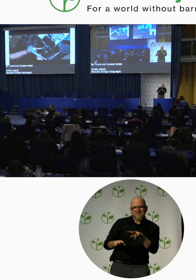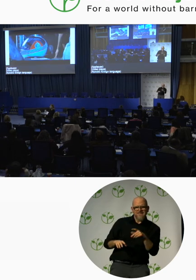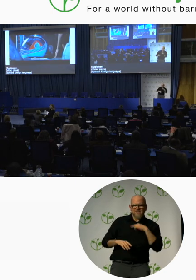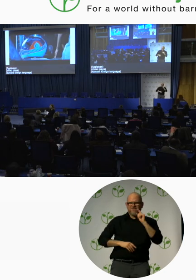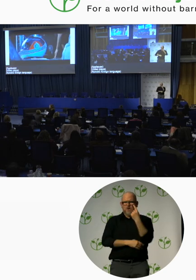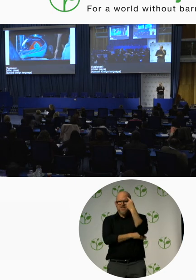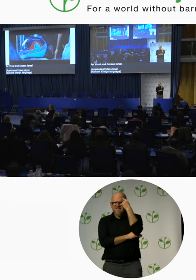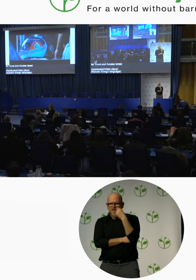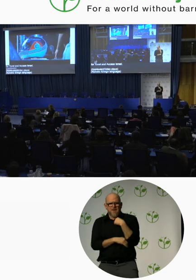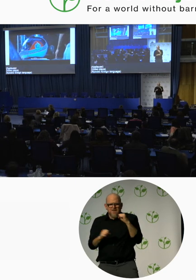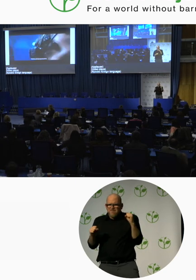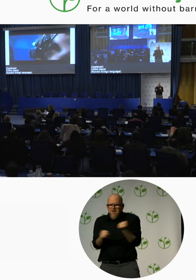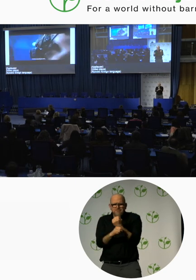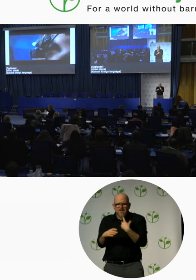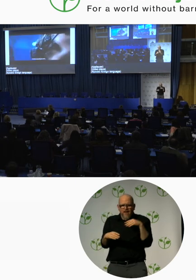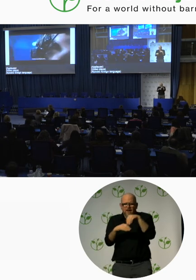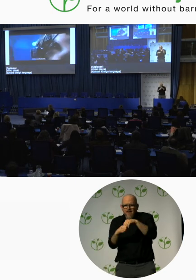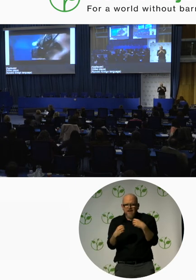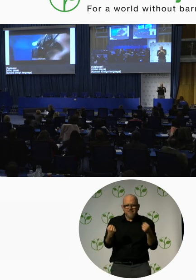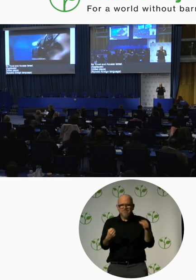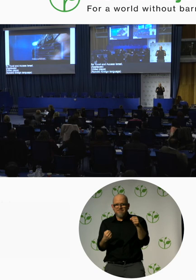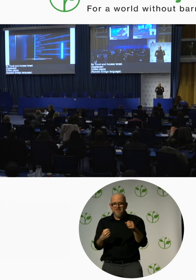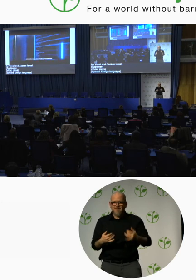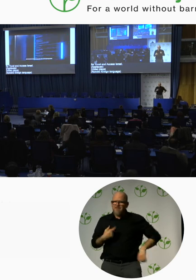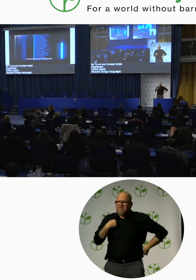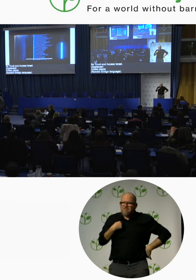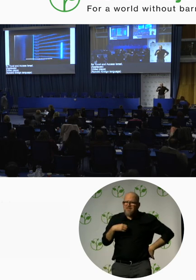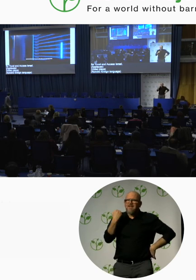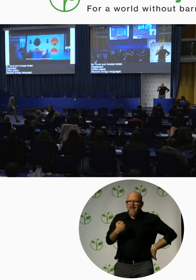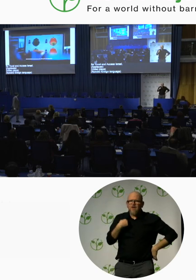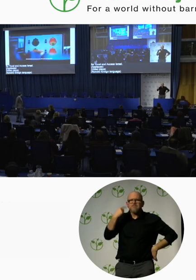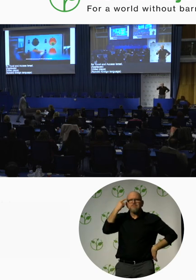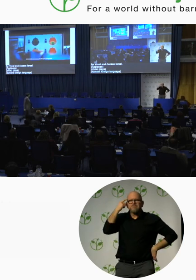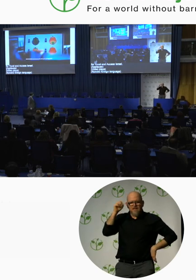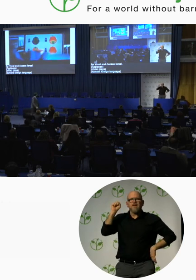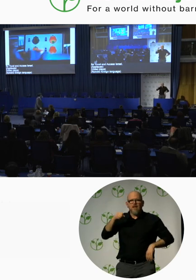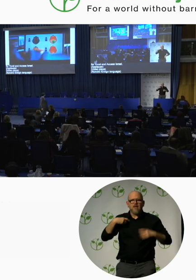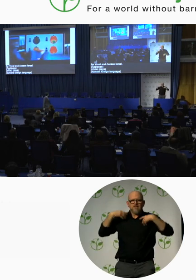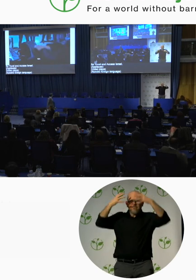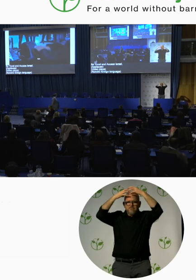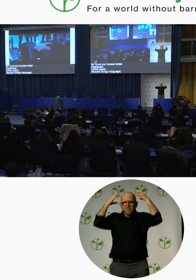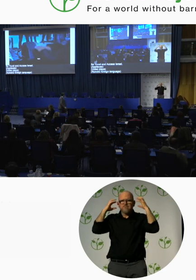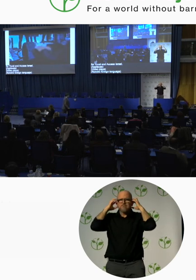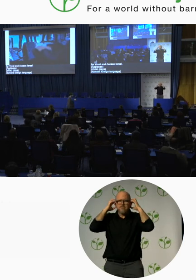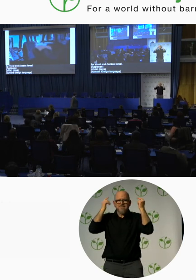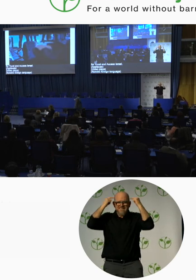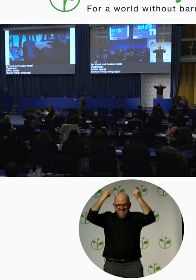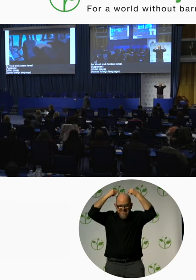Esse capacete é o seu volante. Ele capta suas ondas cerebrais e traduz em comandos para a direção do carro. Direita,